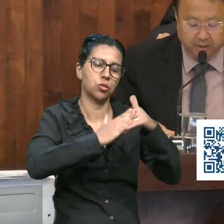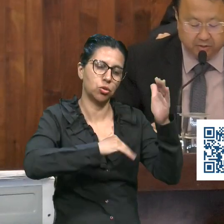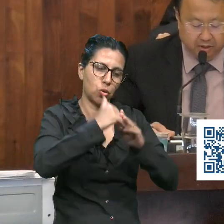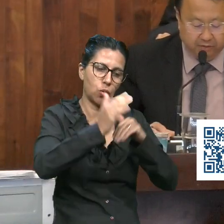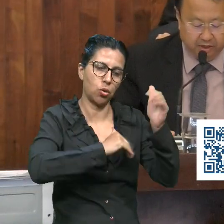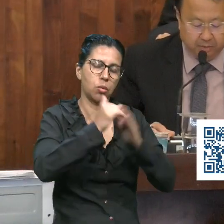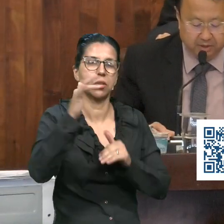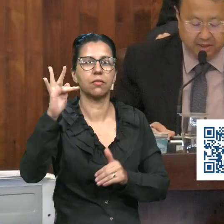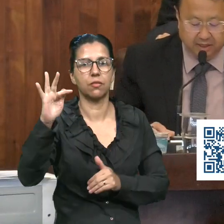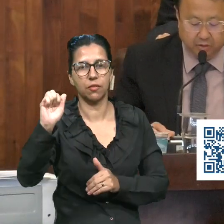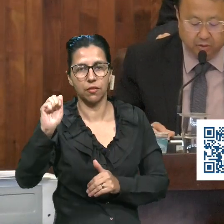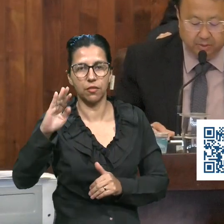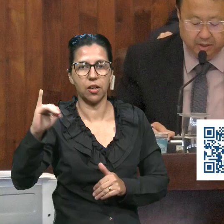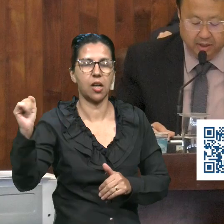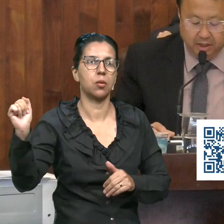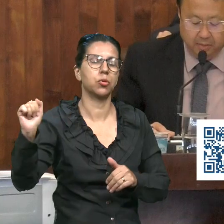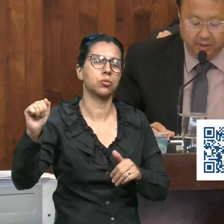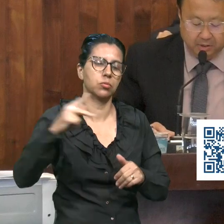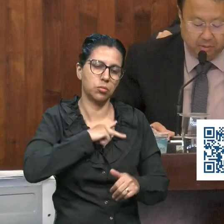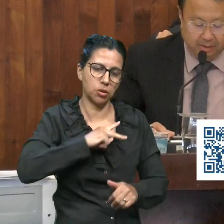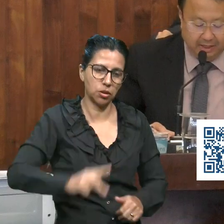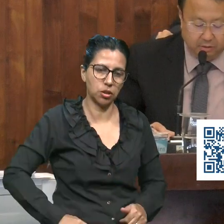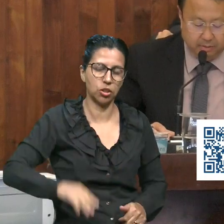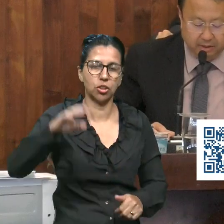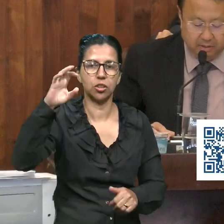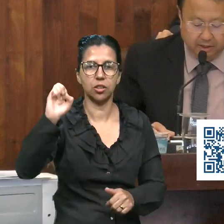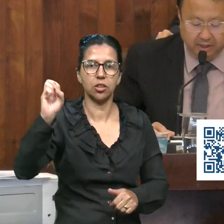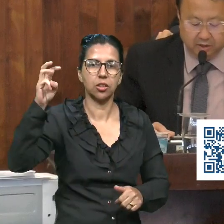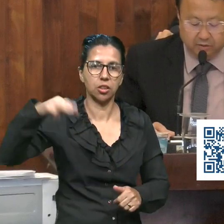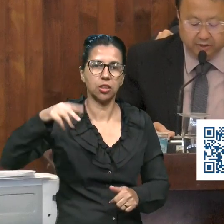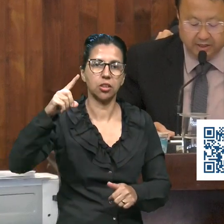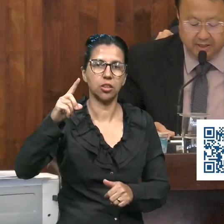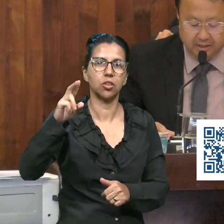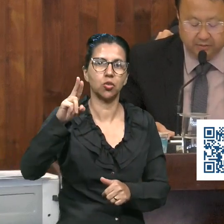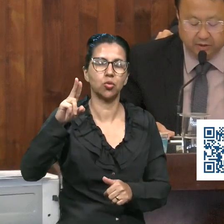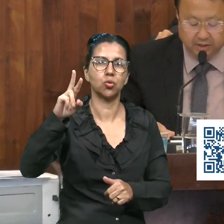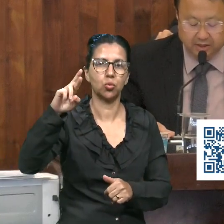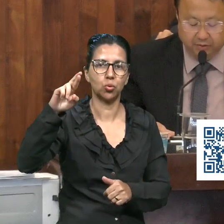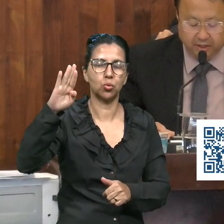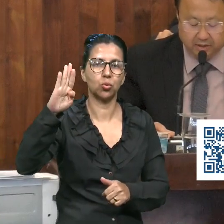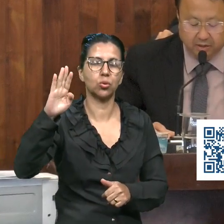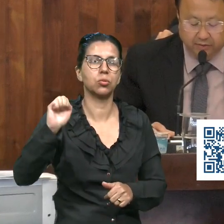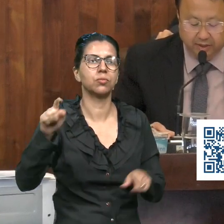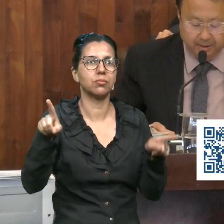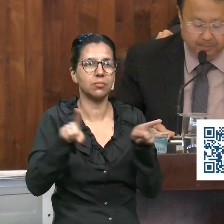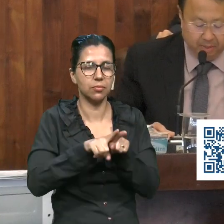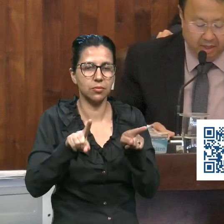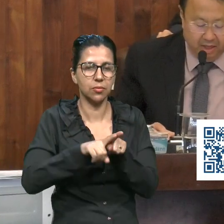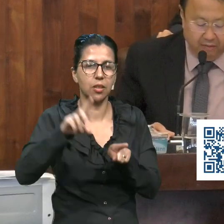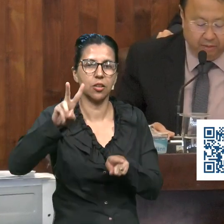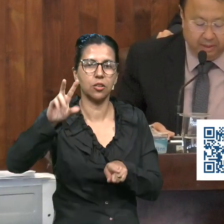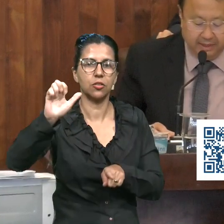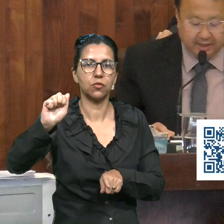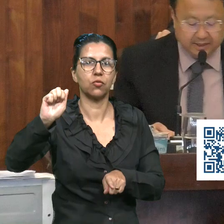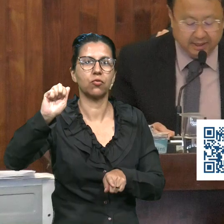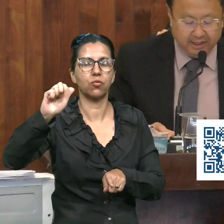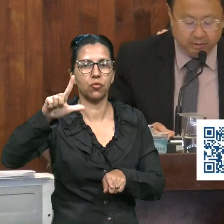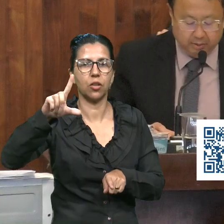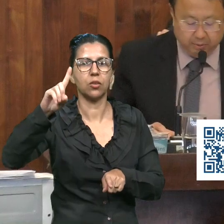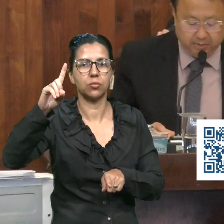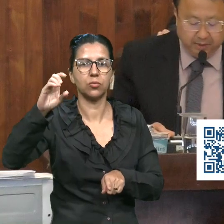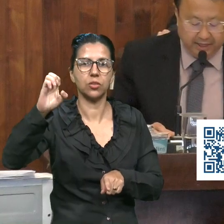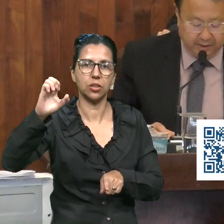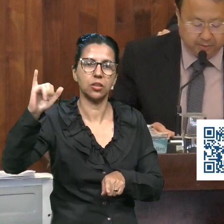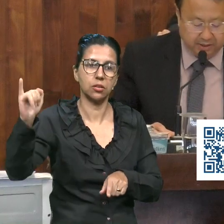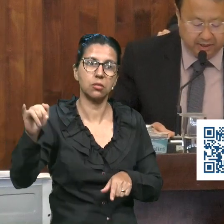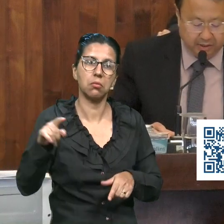senhor Fábio Alves Oliveira, ao presidente da Indurbe, Empresas de Mobilidade Urbana de Marília, senhor Valdeci Fogaça de Oliveira, informar a Secretaria de Lei sobre